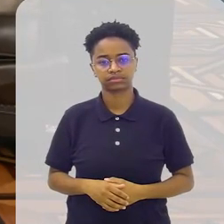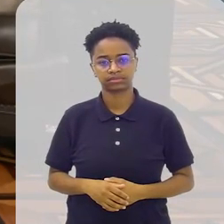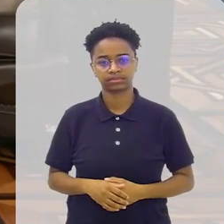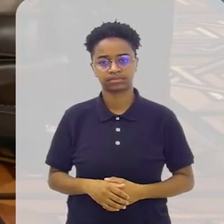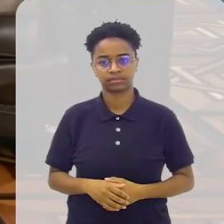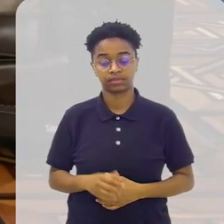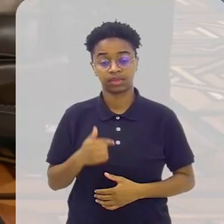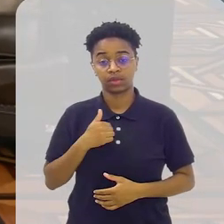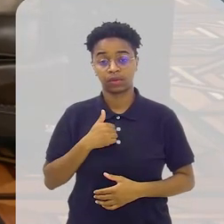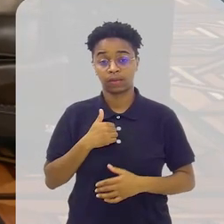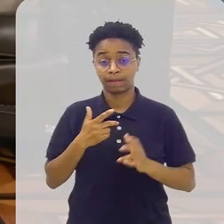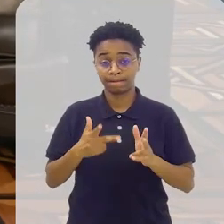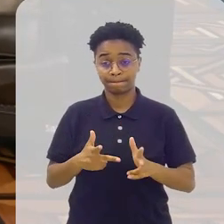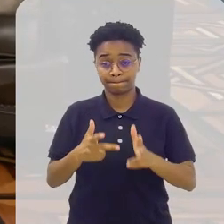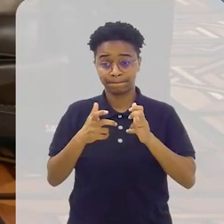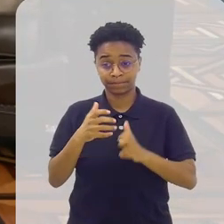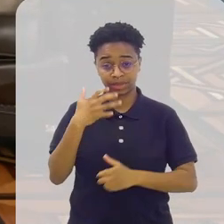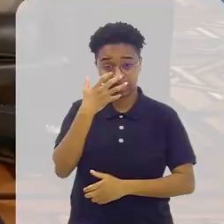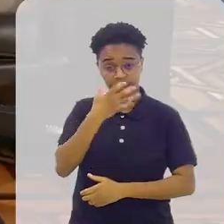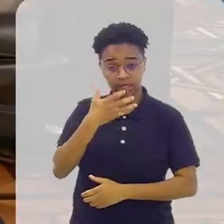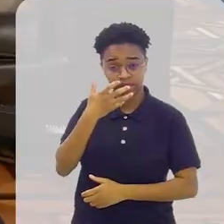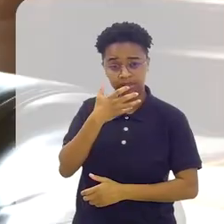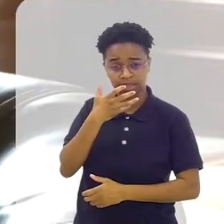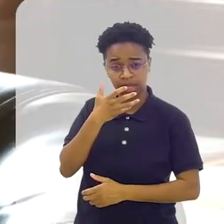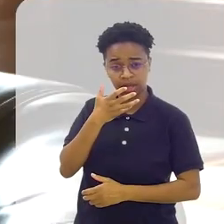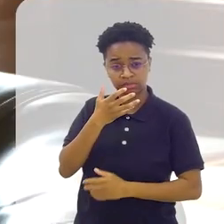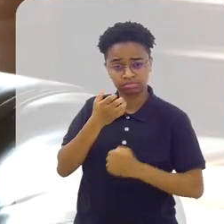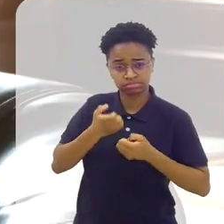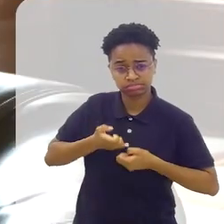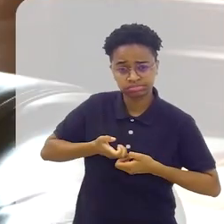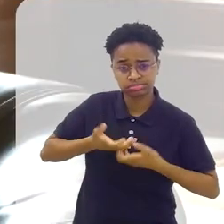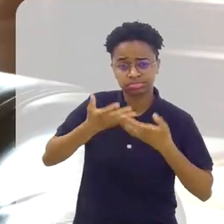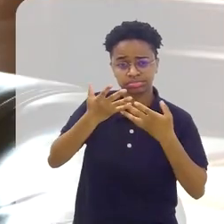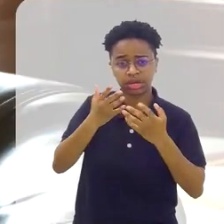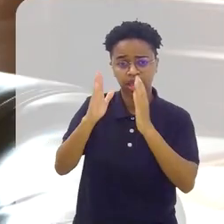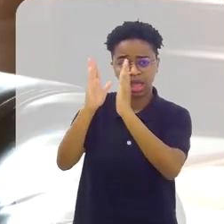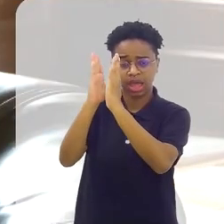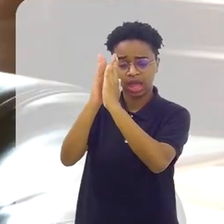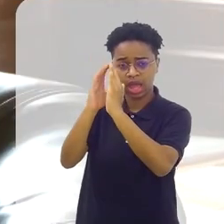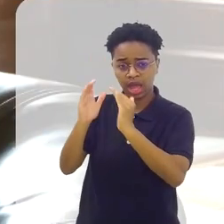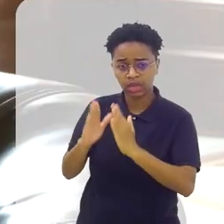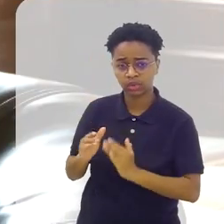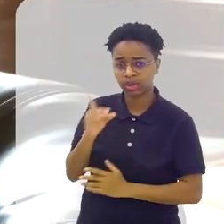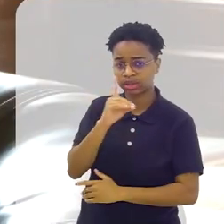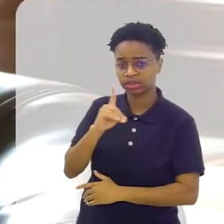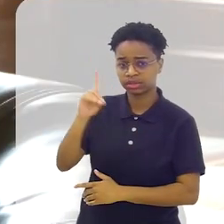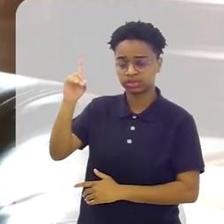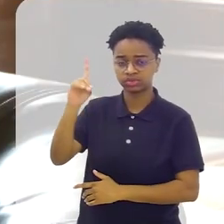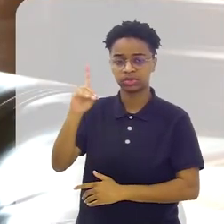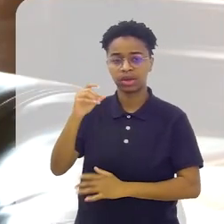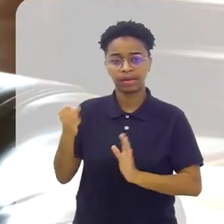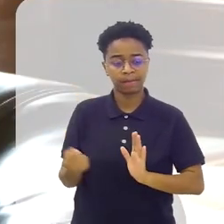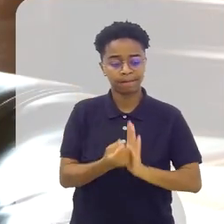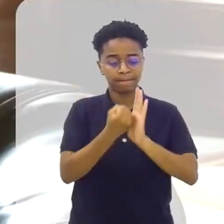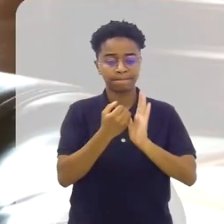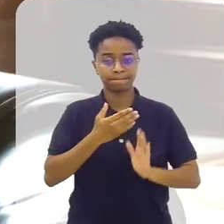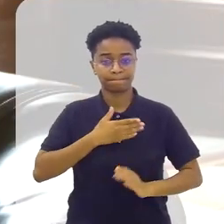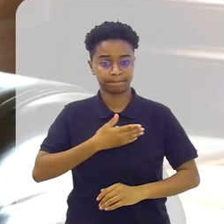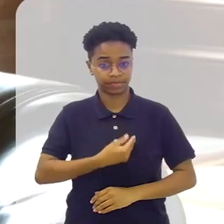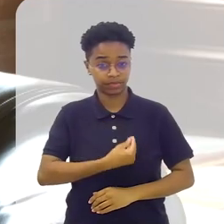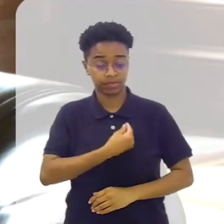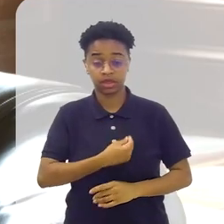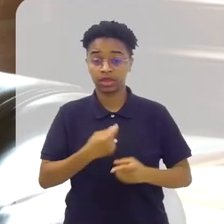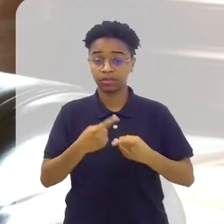eu vejo o cantar o abrir a boca ou adorar a Deus como o divisor de